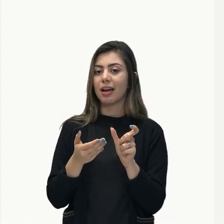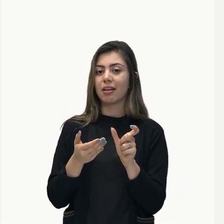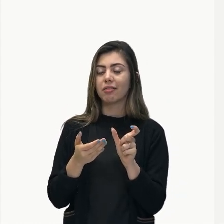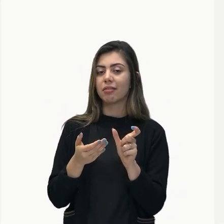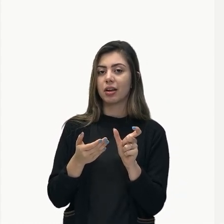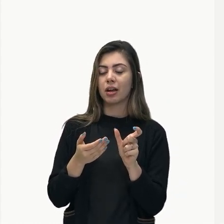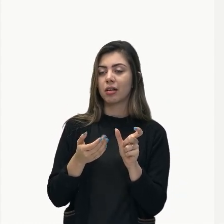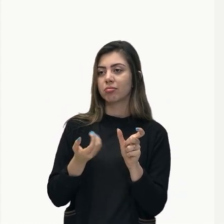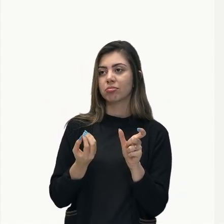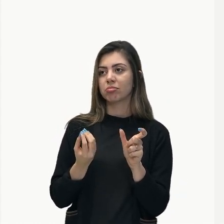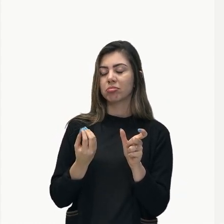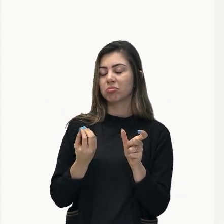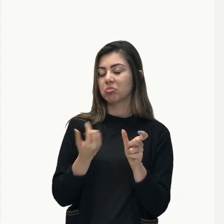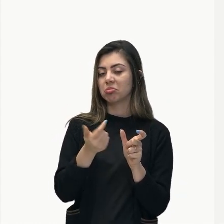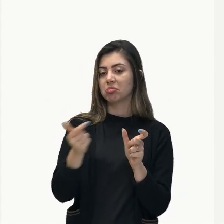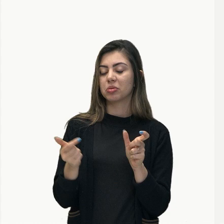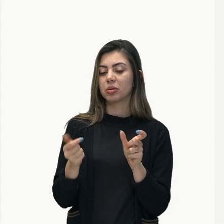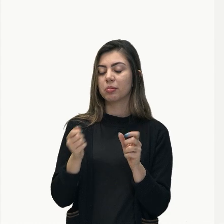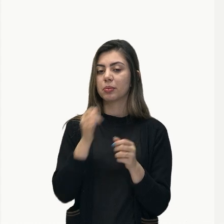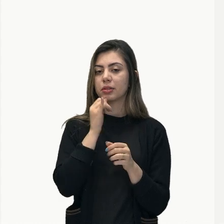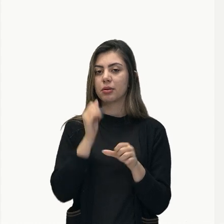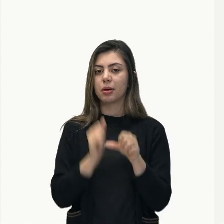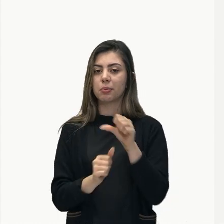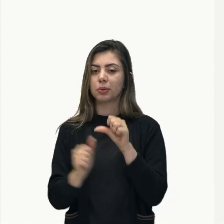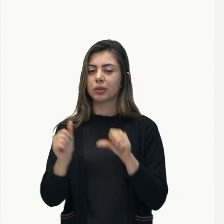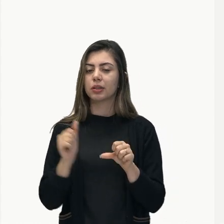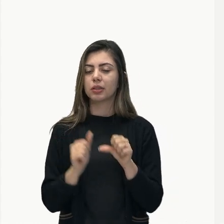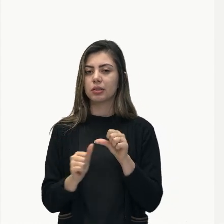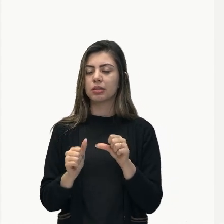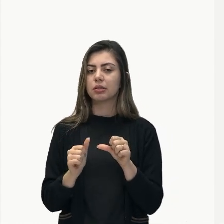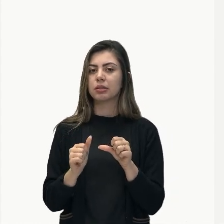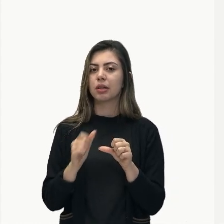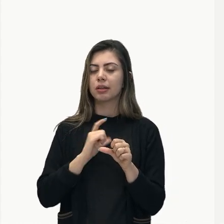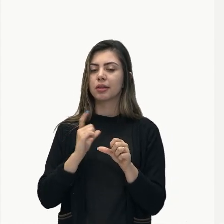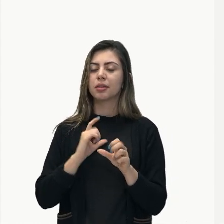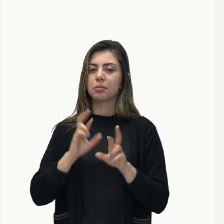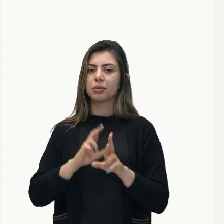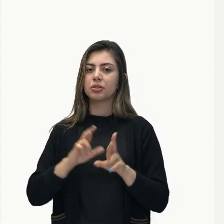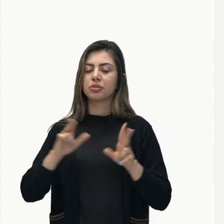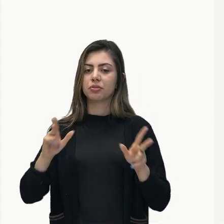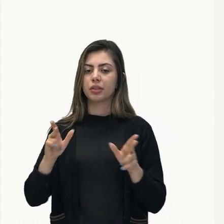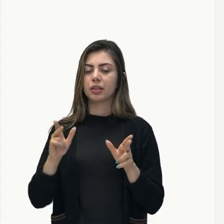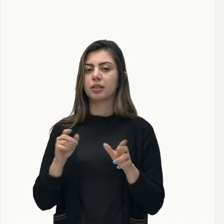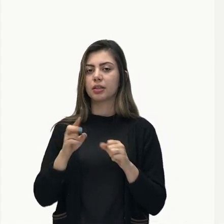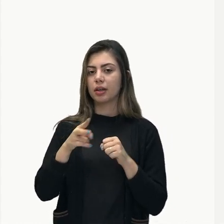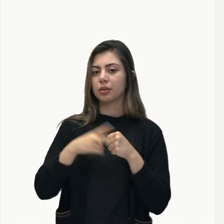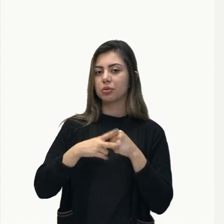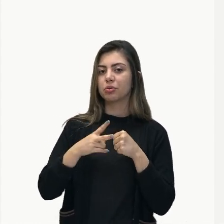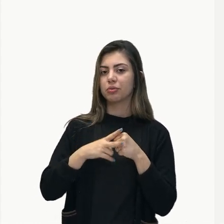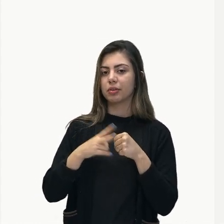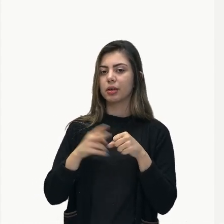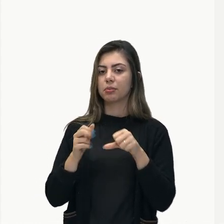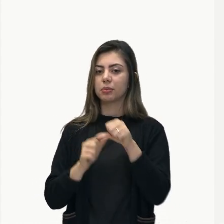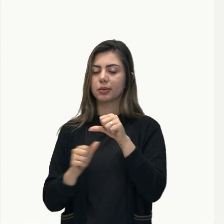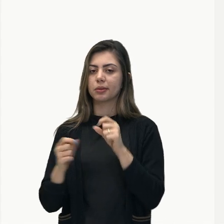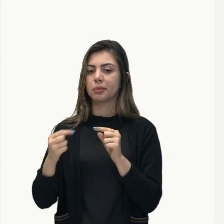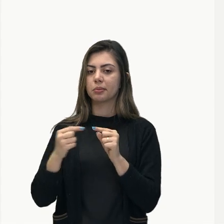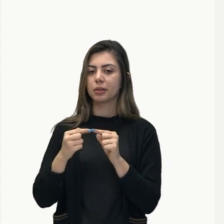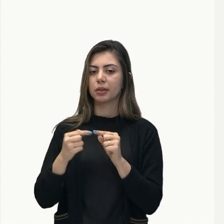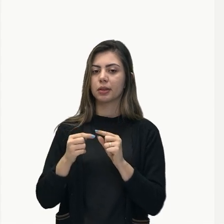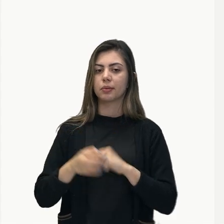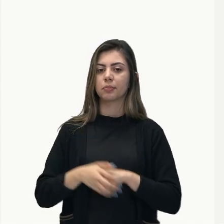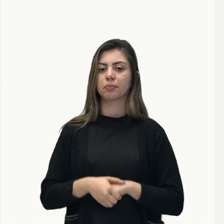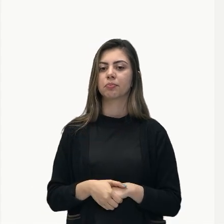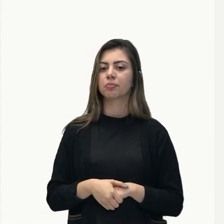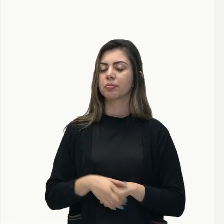raiz. E olha como é que ele fica. Em português, eu ia. No espanhol, ó, yo iba. De onde veio